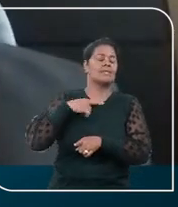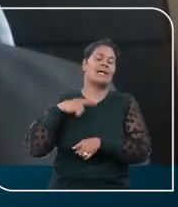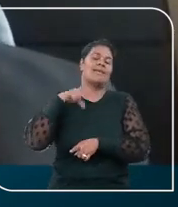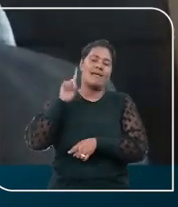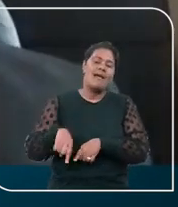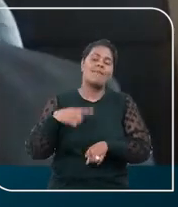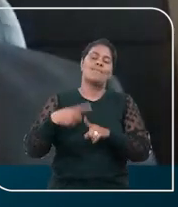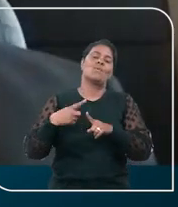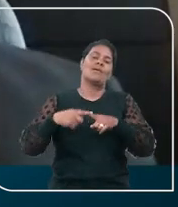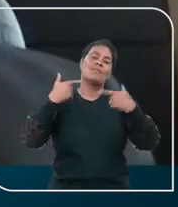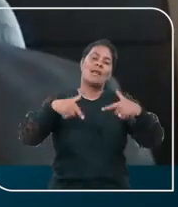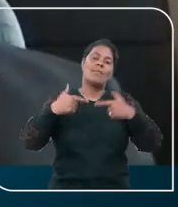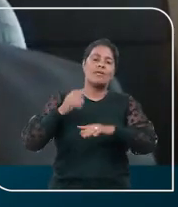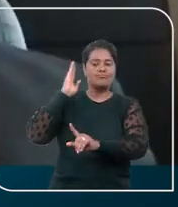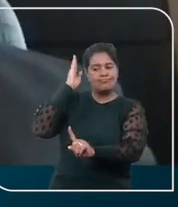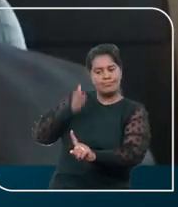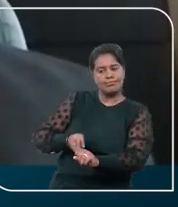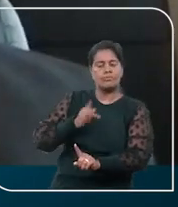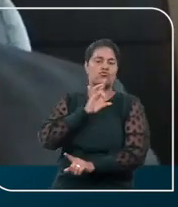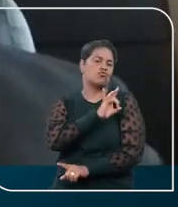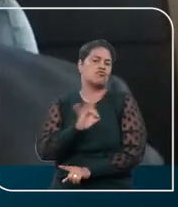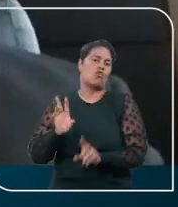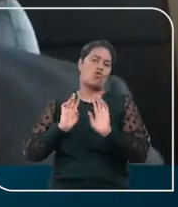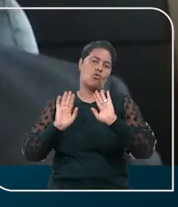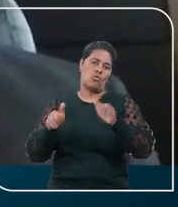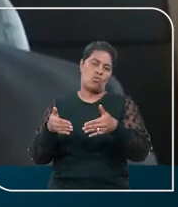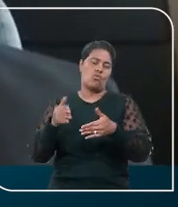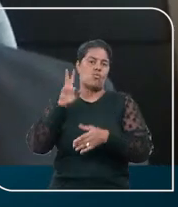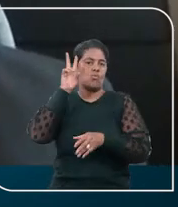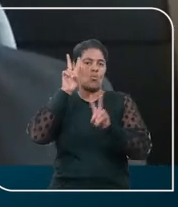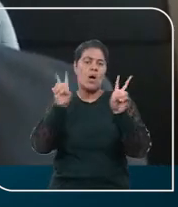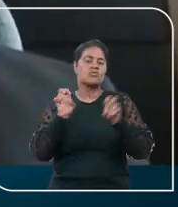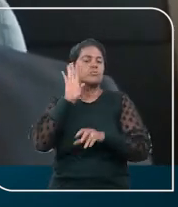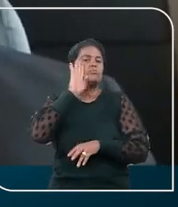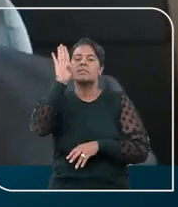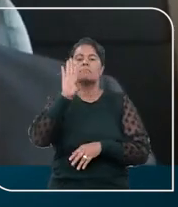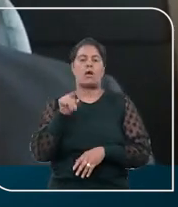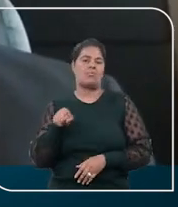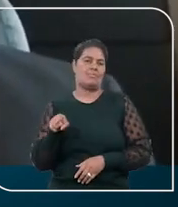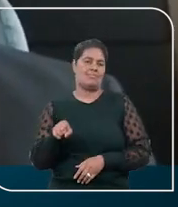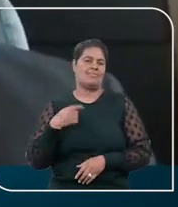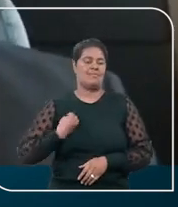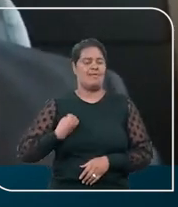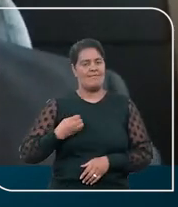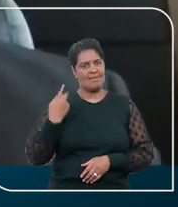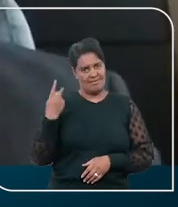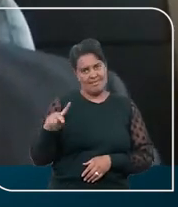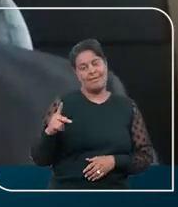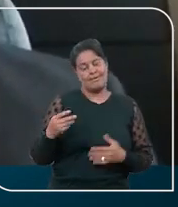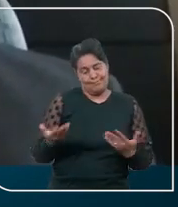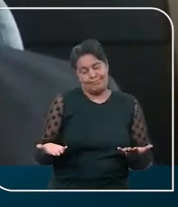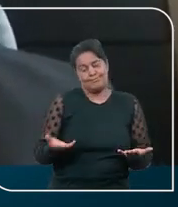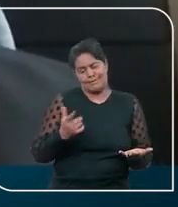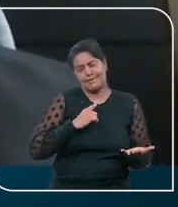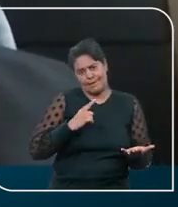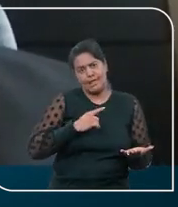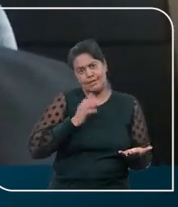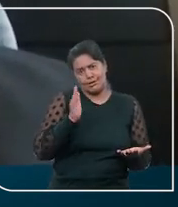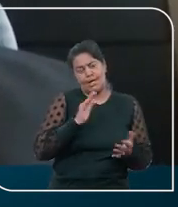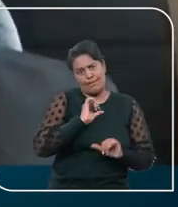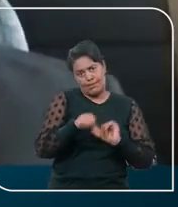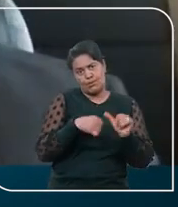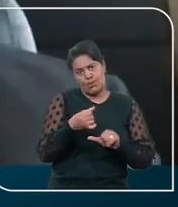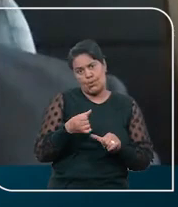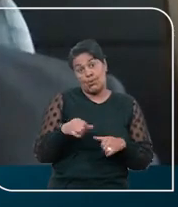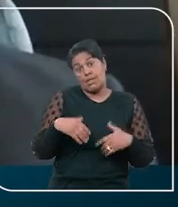atividade de maneira a ser a sua principal atividade profissional, seu meio de remuneração. Eles declaram publicamente que